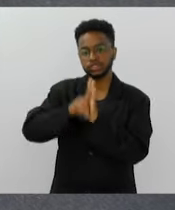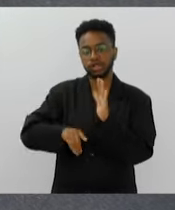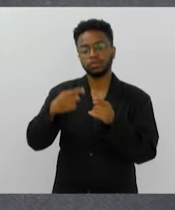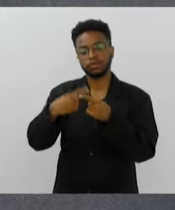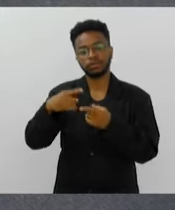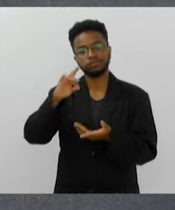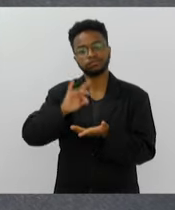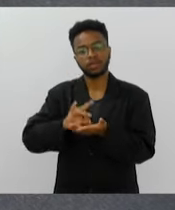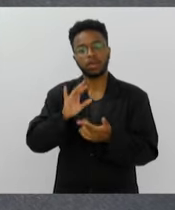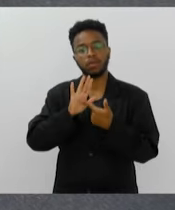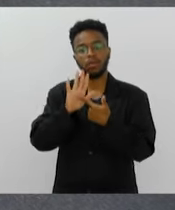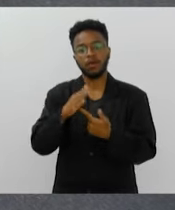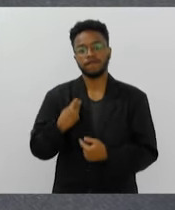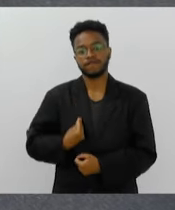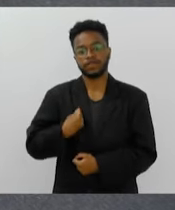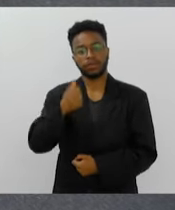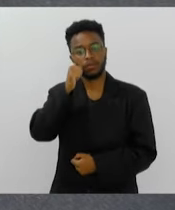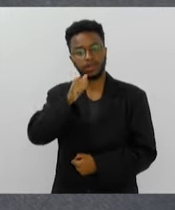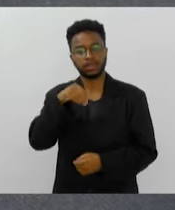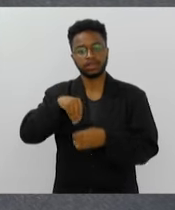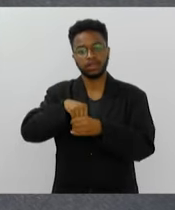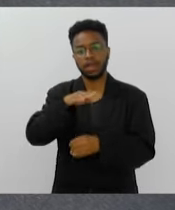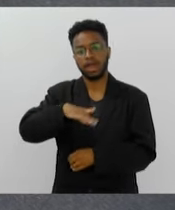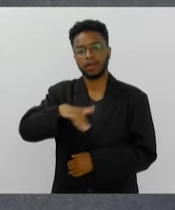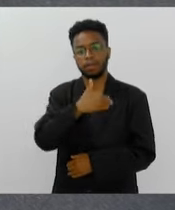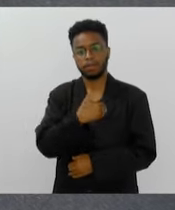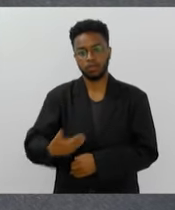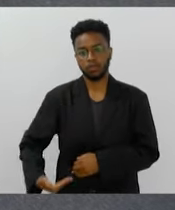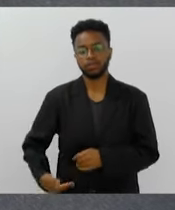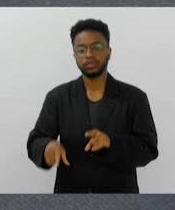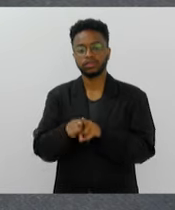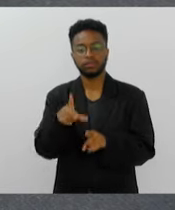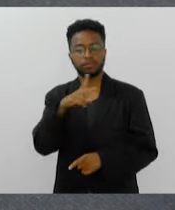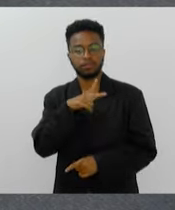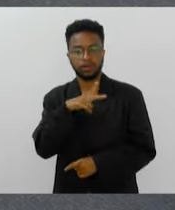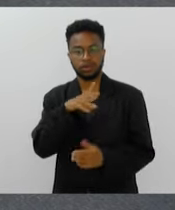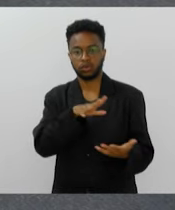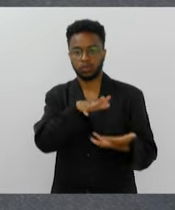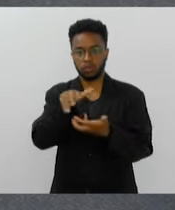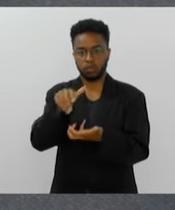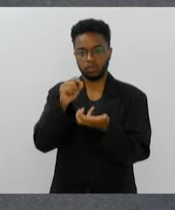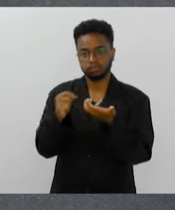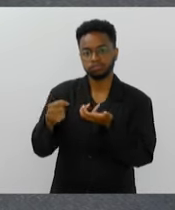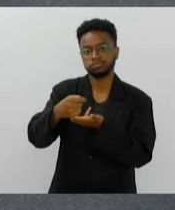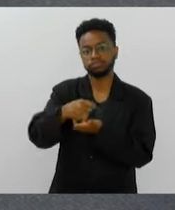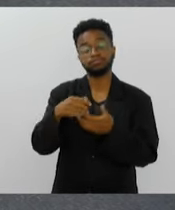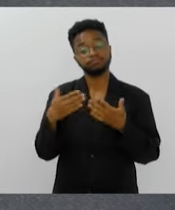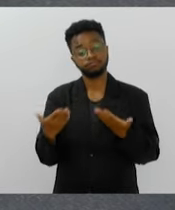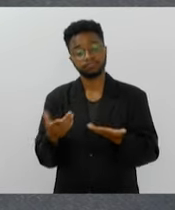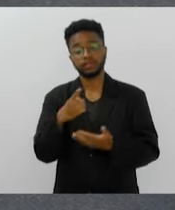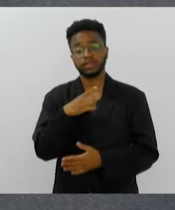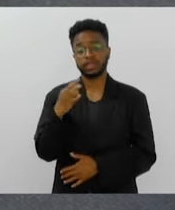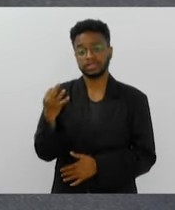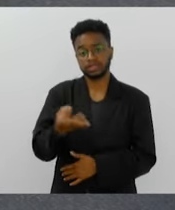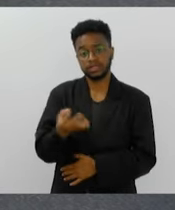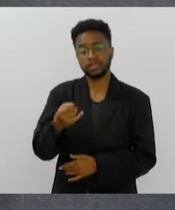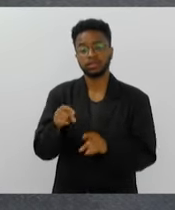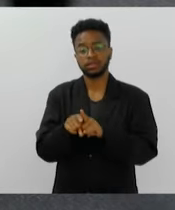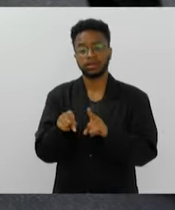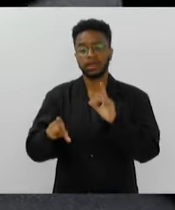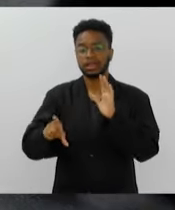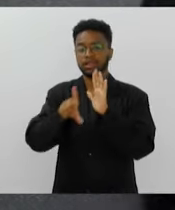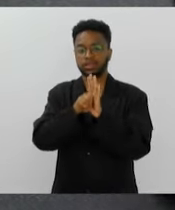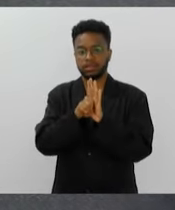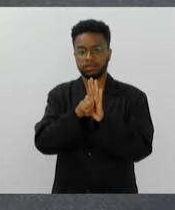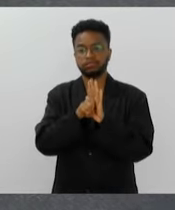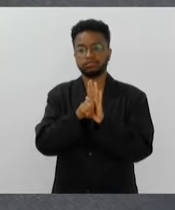mulheres nas instituições públicas e privadas de todo mundo e eu tenho a certeza que essa lei é